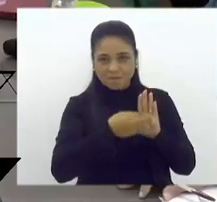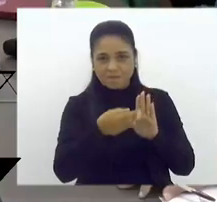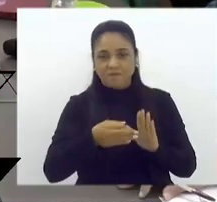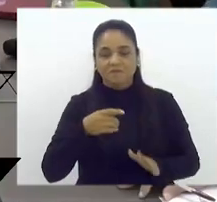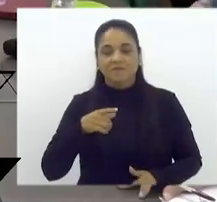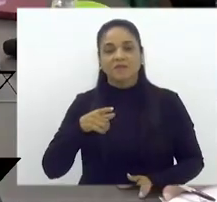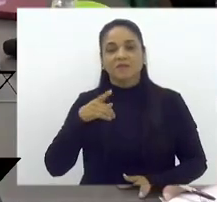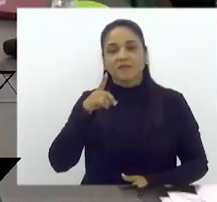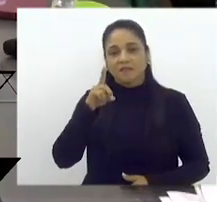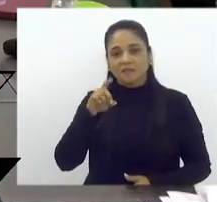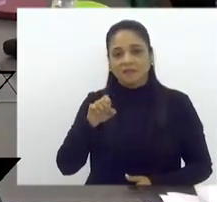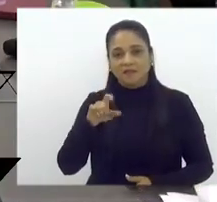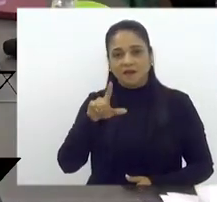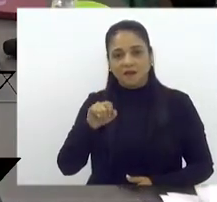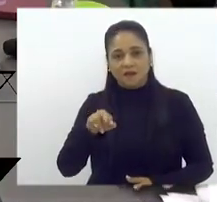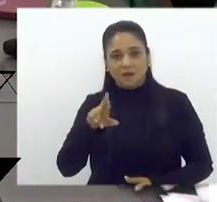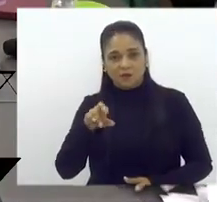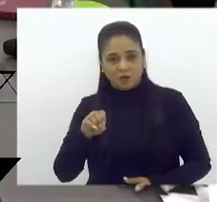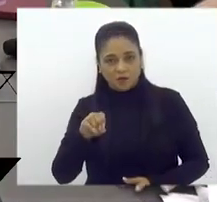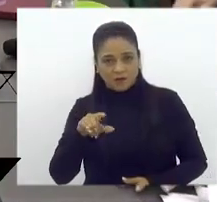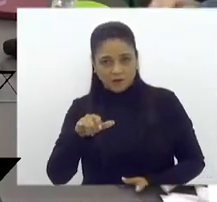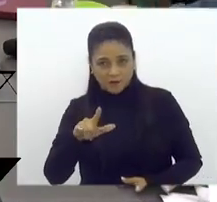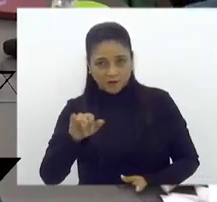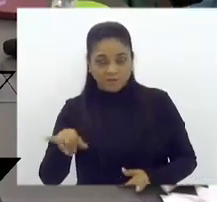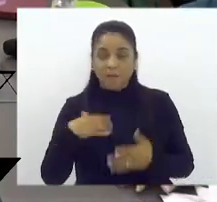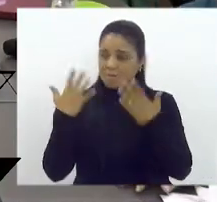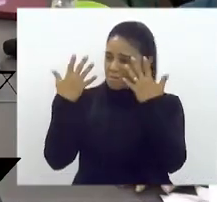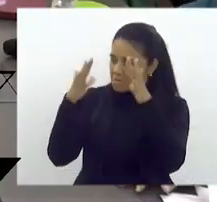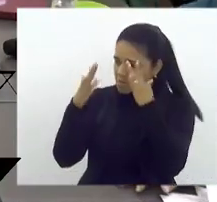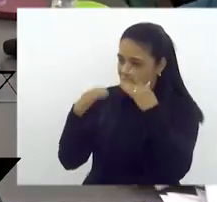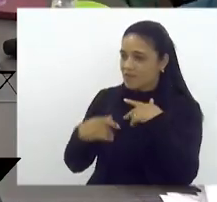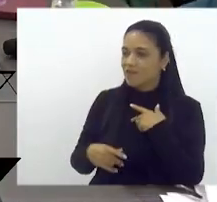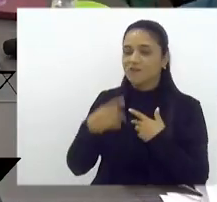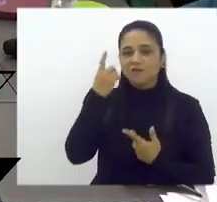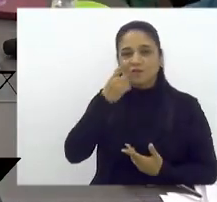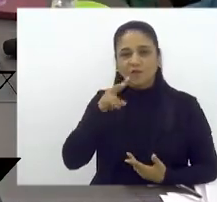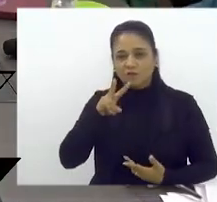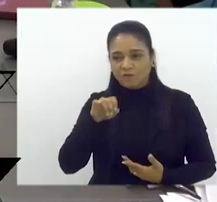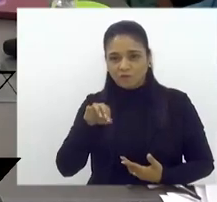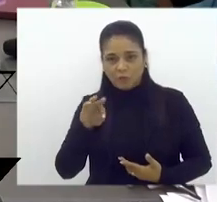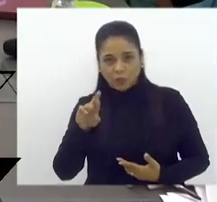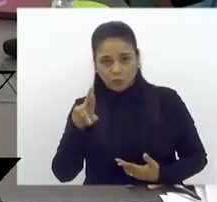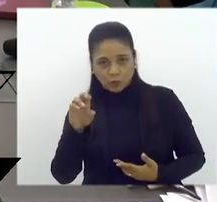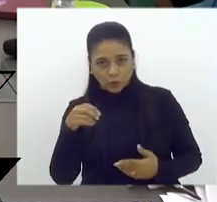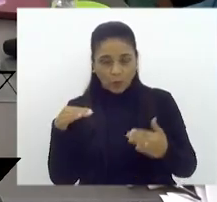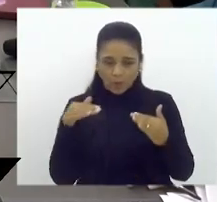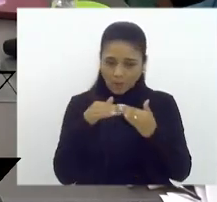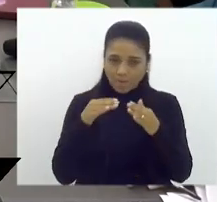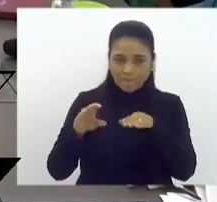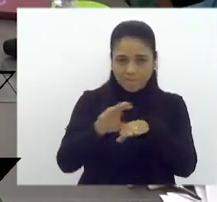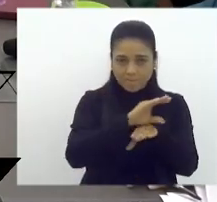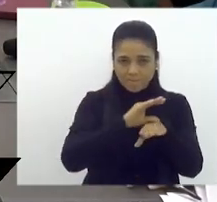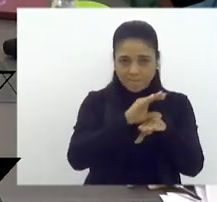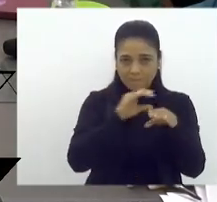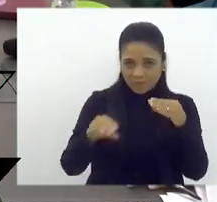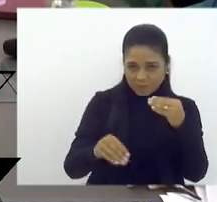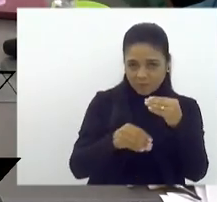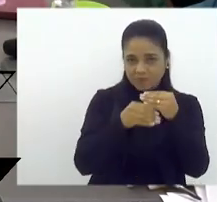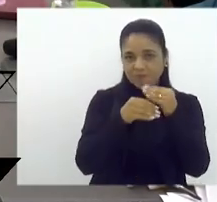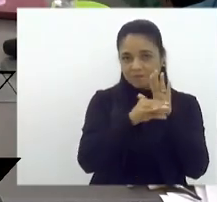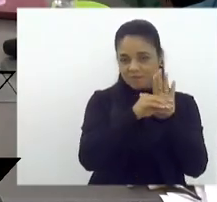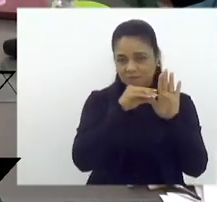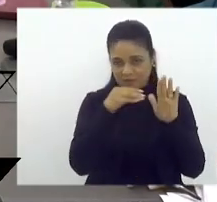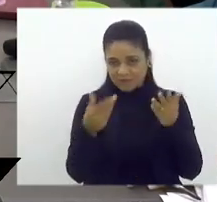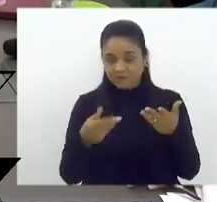os parabéns ao novo deputado Vitor Júnior, parecer pela constitucionalidade com emendas. Eu queria fazer